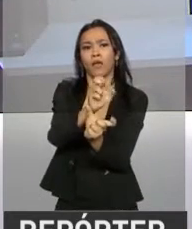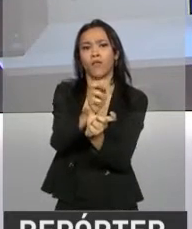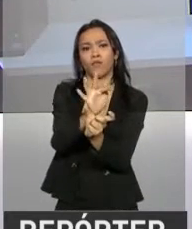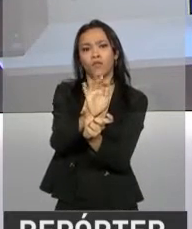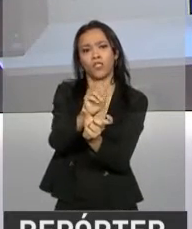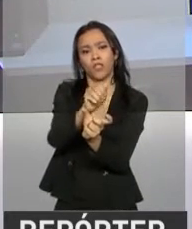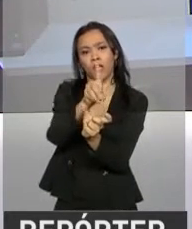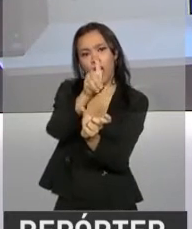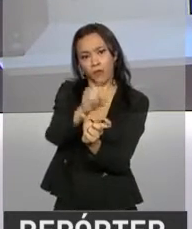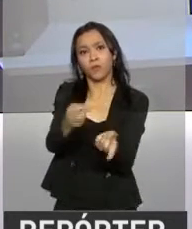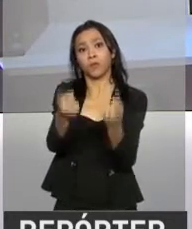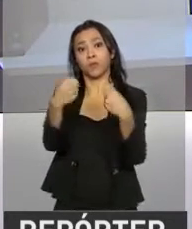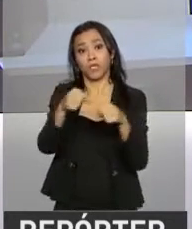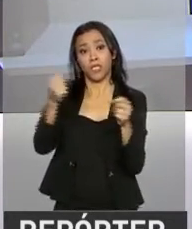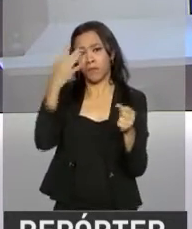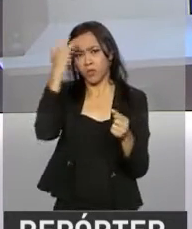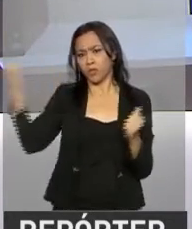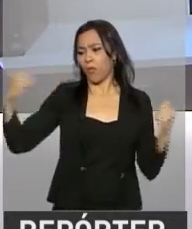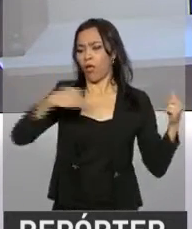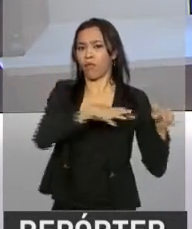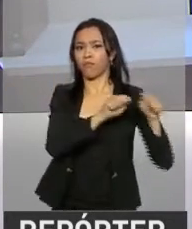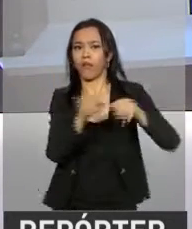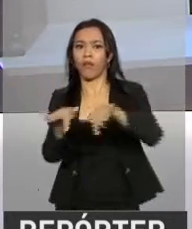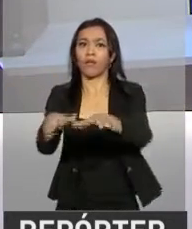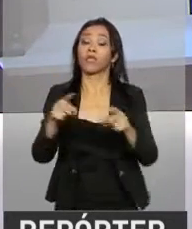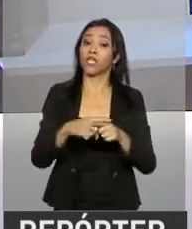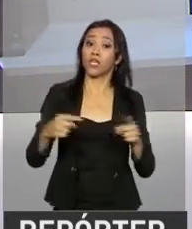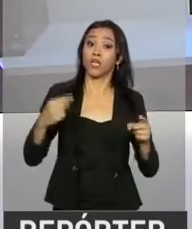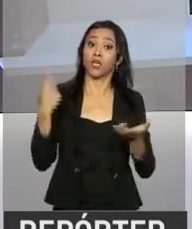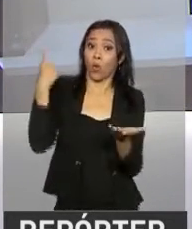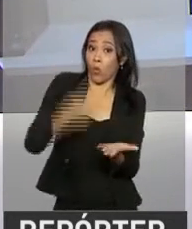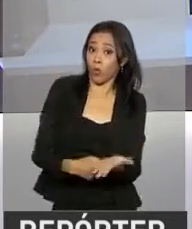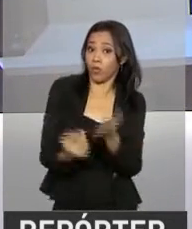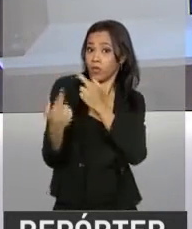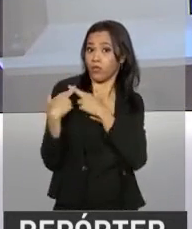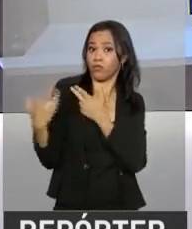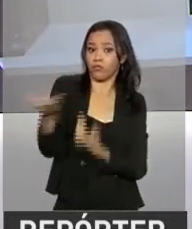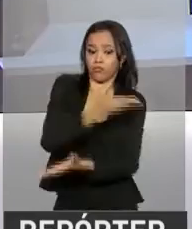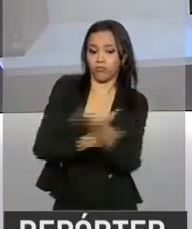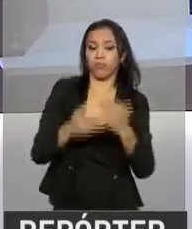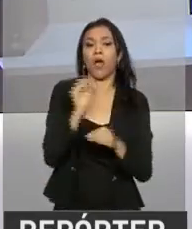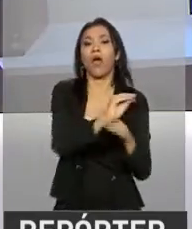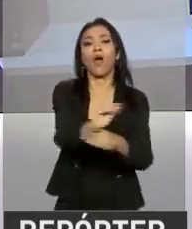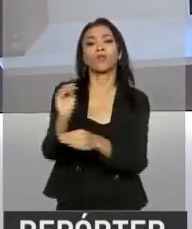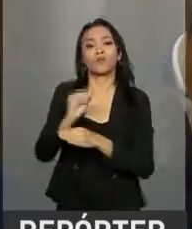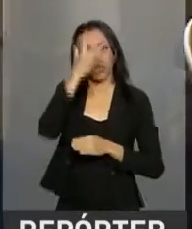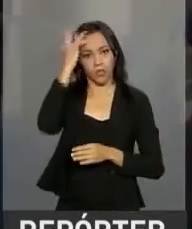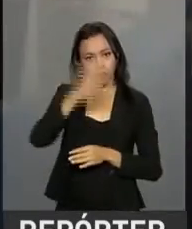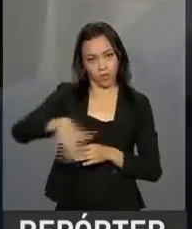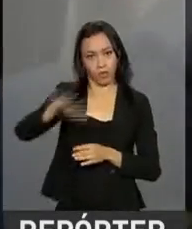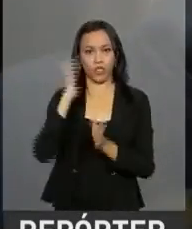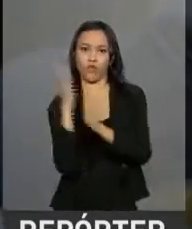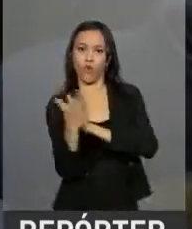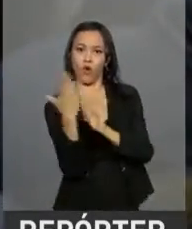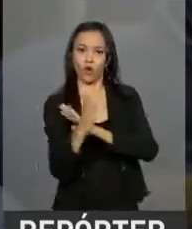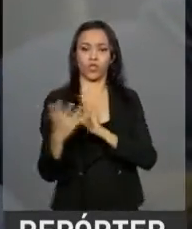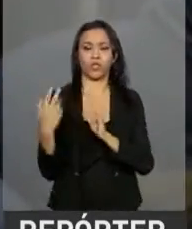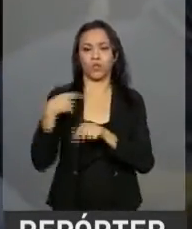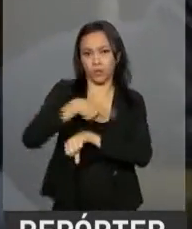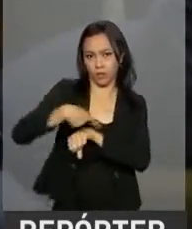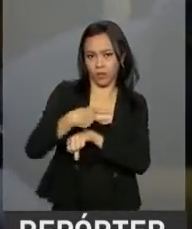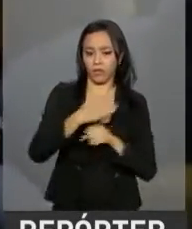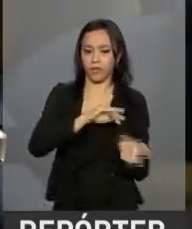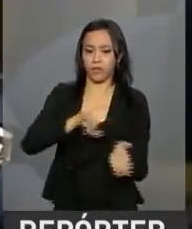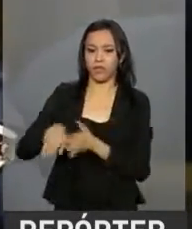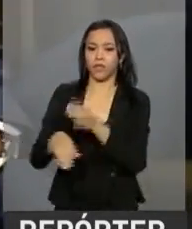Ele defendeu que os países compartilhem responsabilidades no acolhimento de refugiados. O presidente